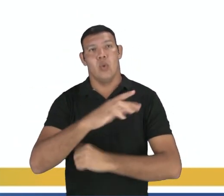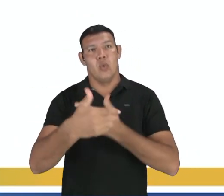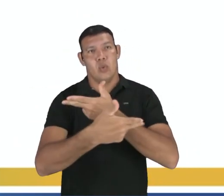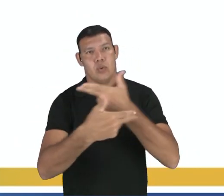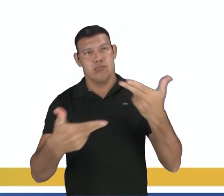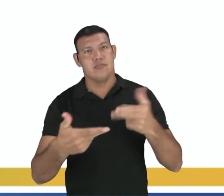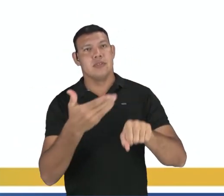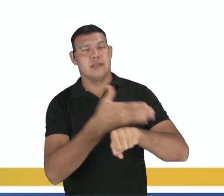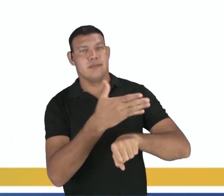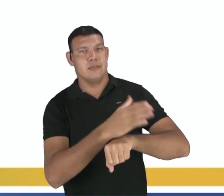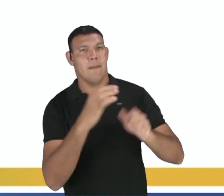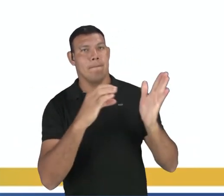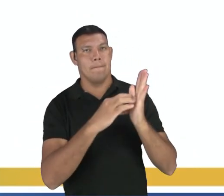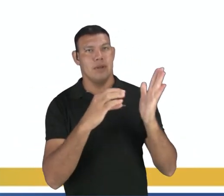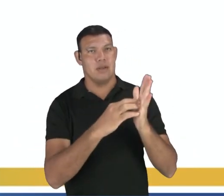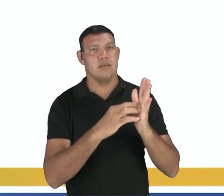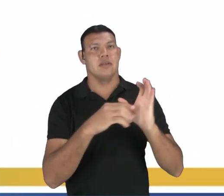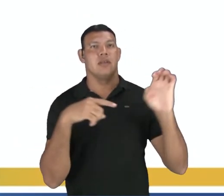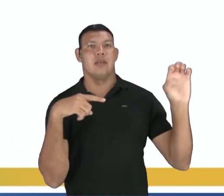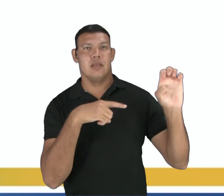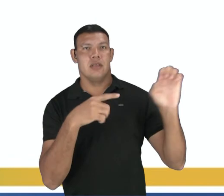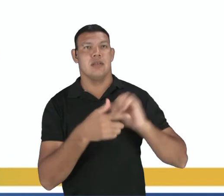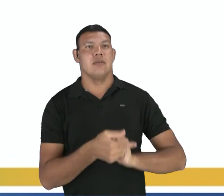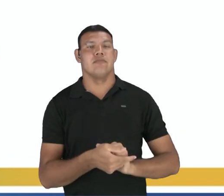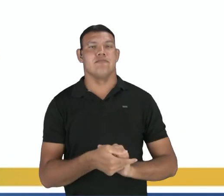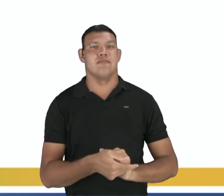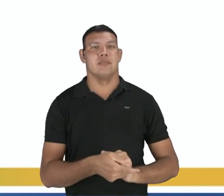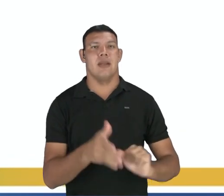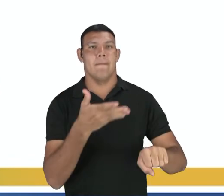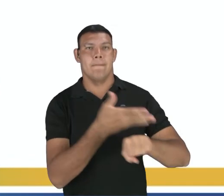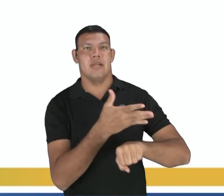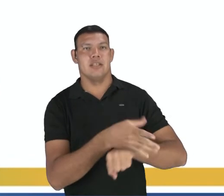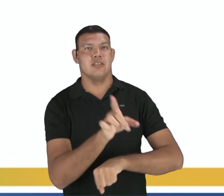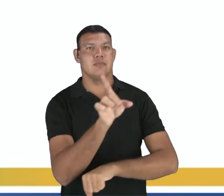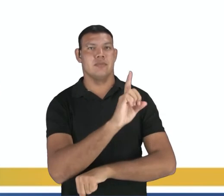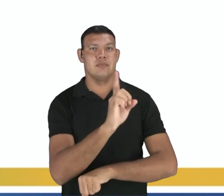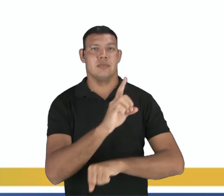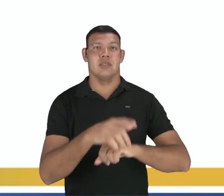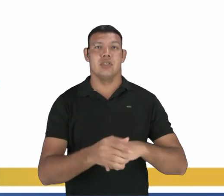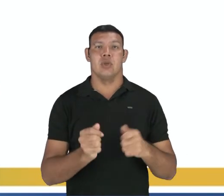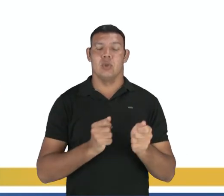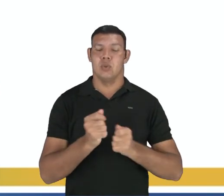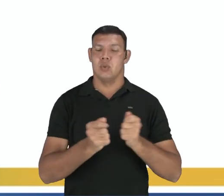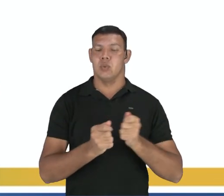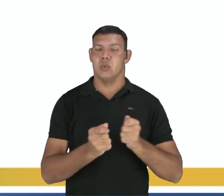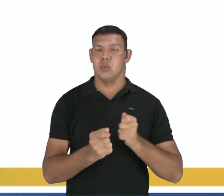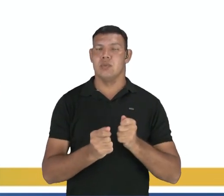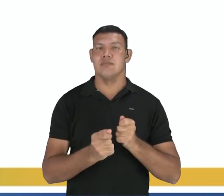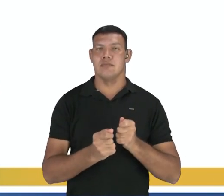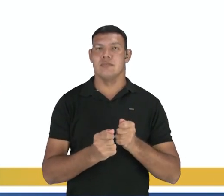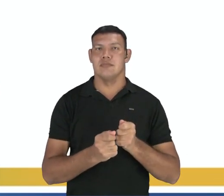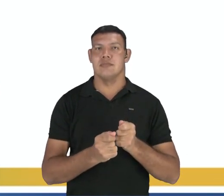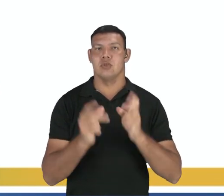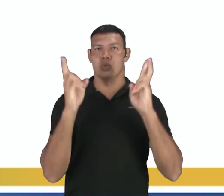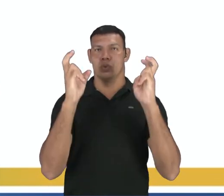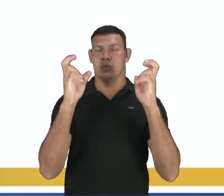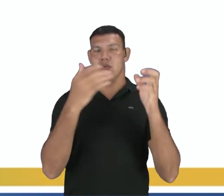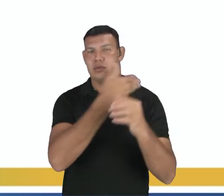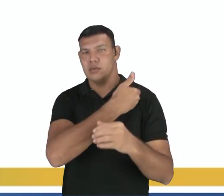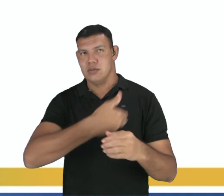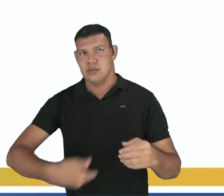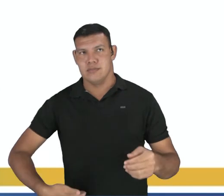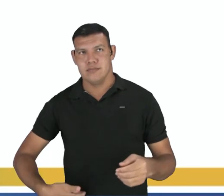não participando do controle da pauta pública, pessoal. Então, o que a gente tem aqui, né, uma alternativa mais